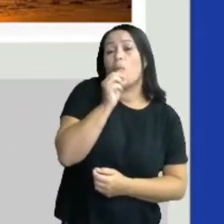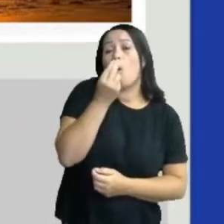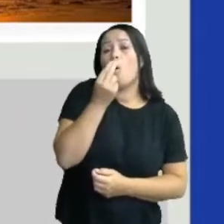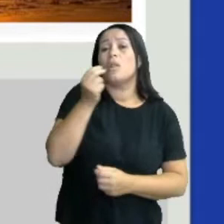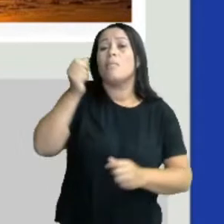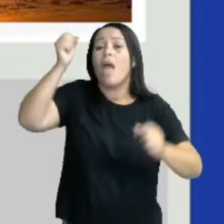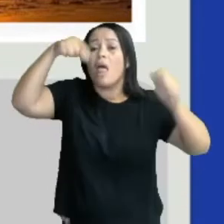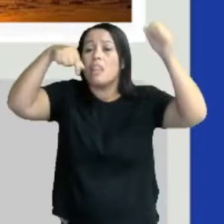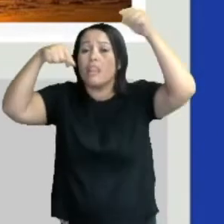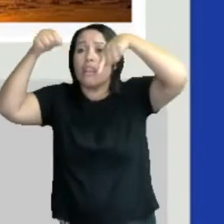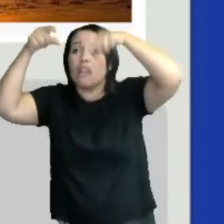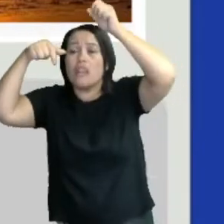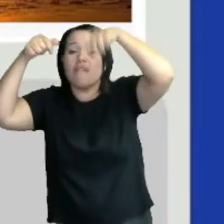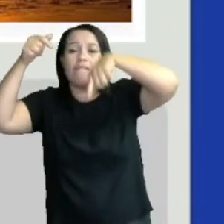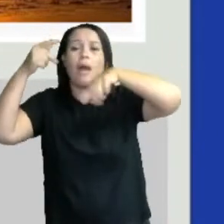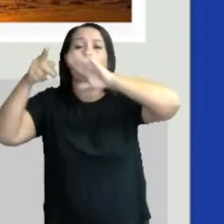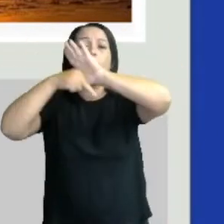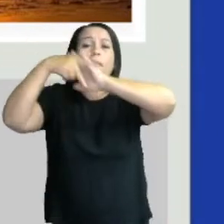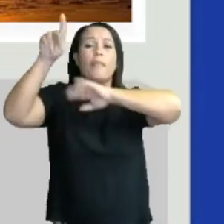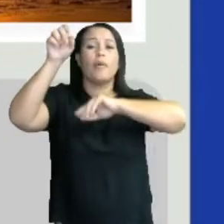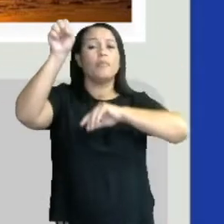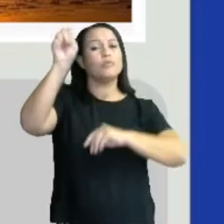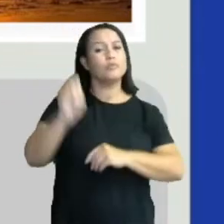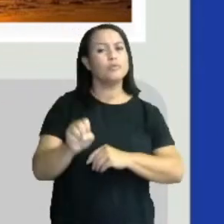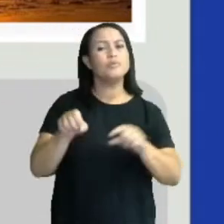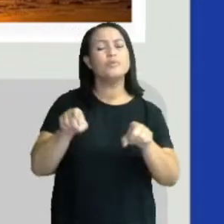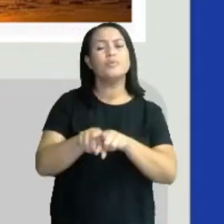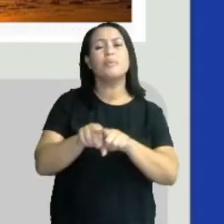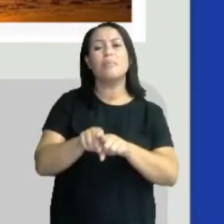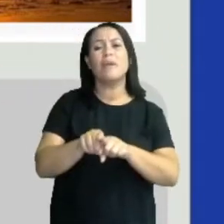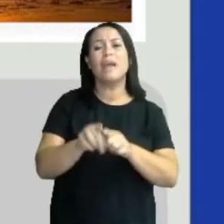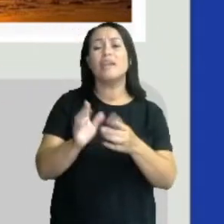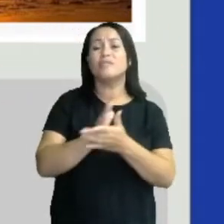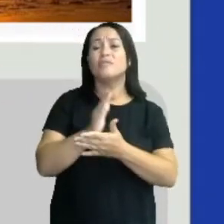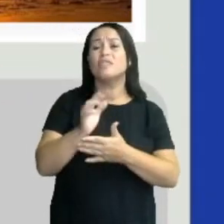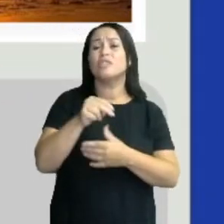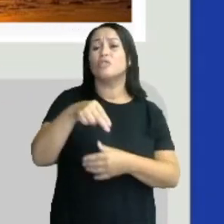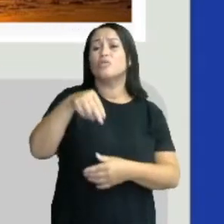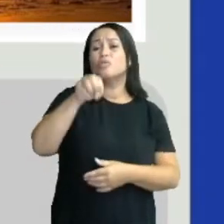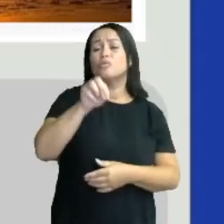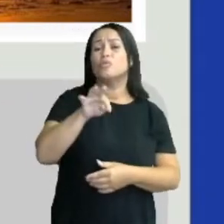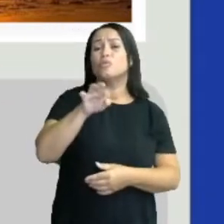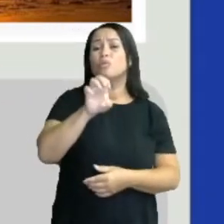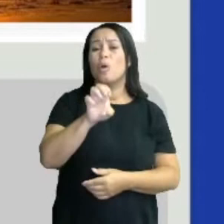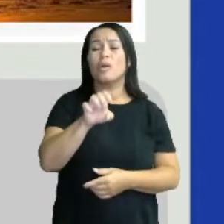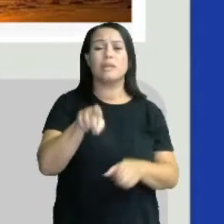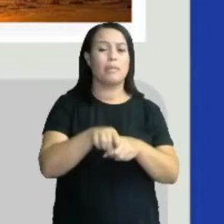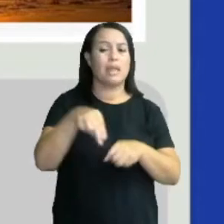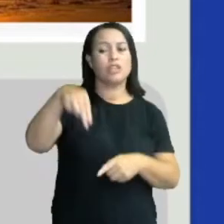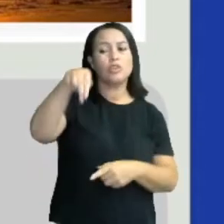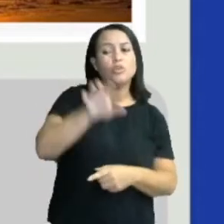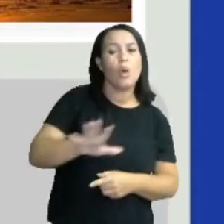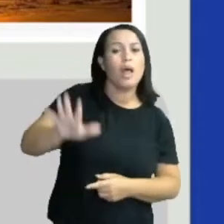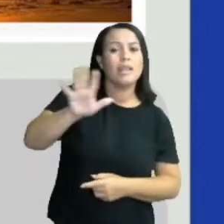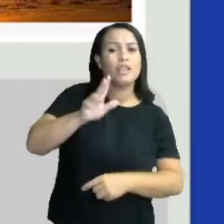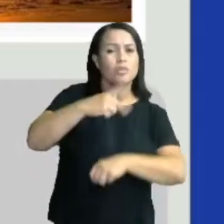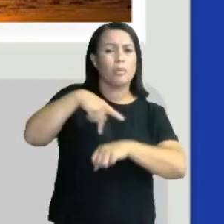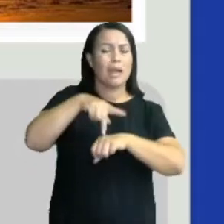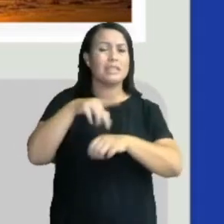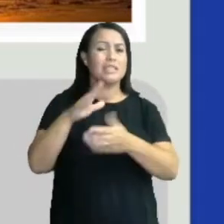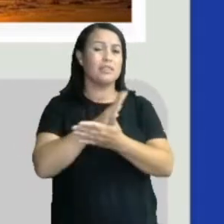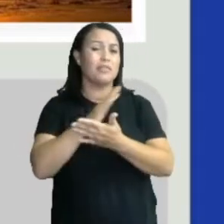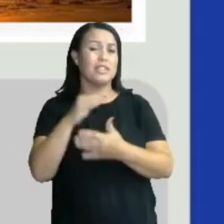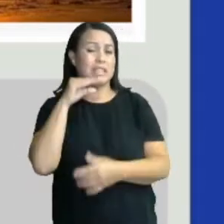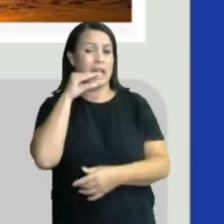né? E um clima super tropical, quente no norte, na região nordeste do país, quase que o